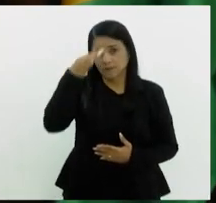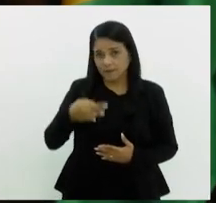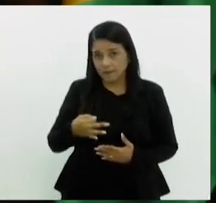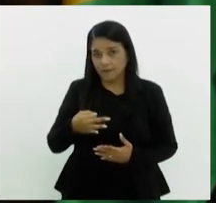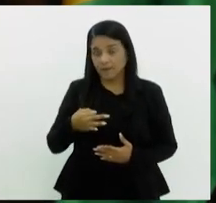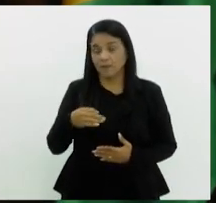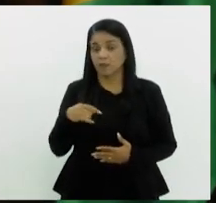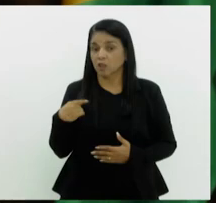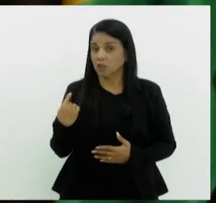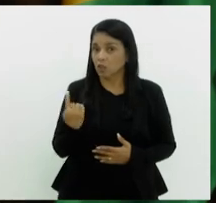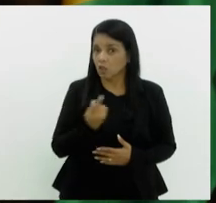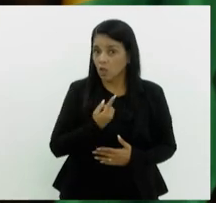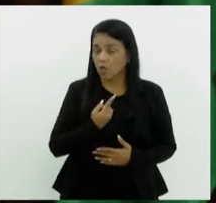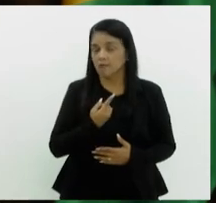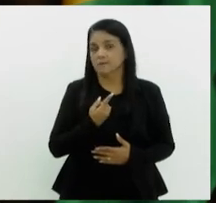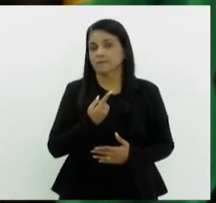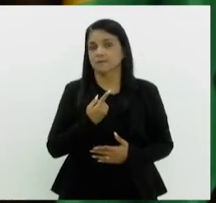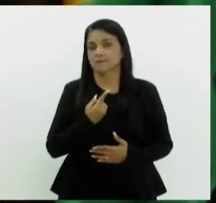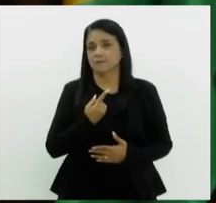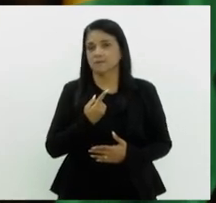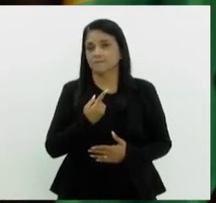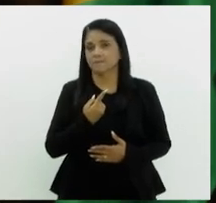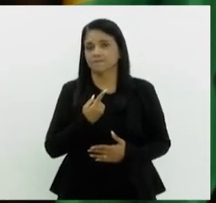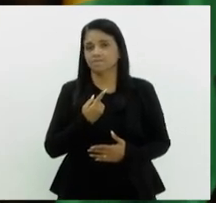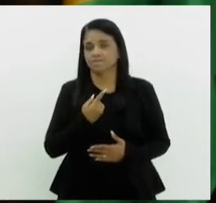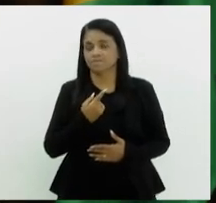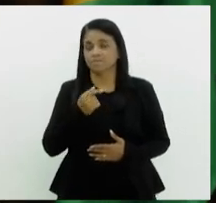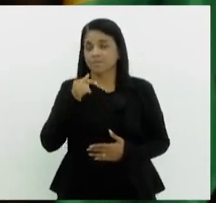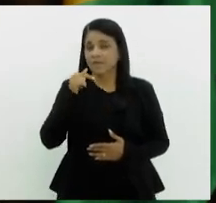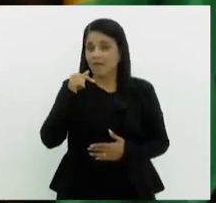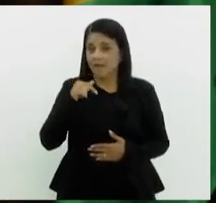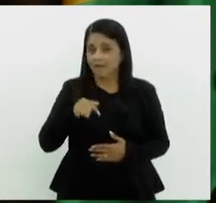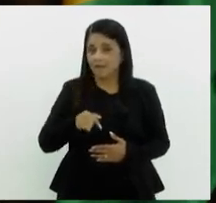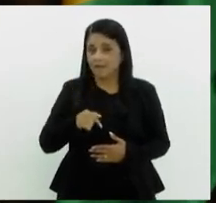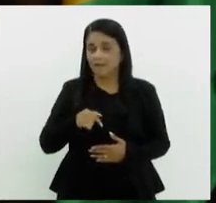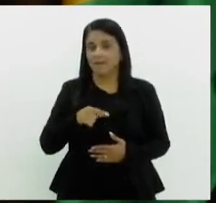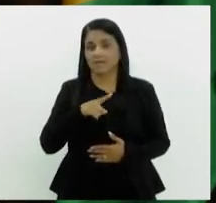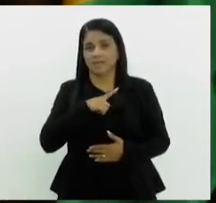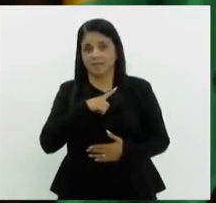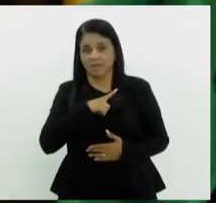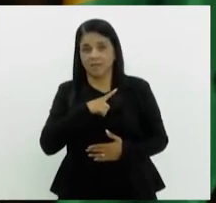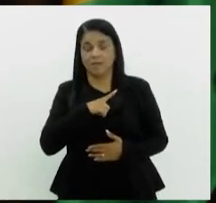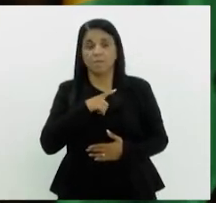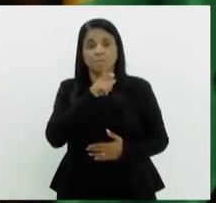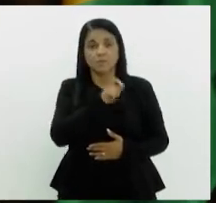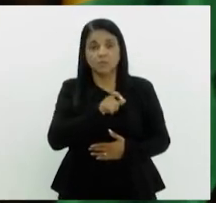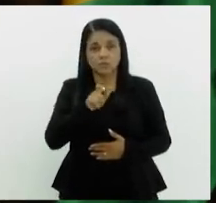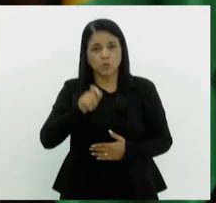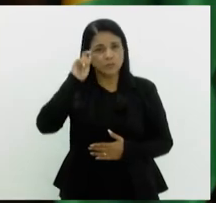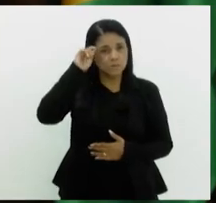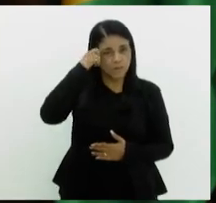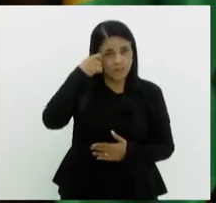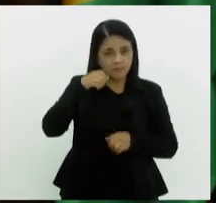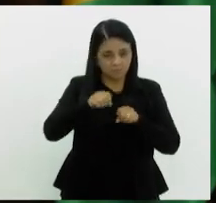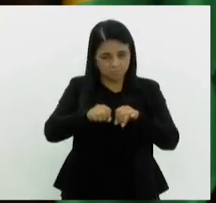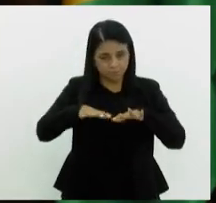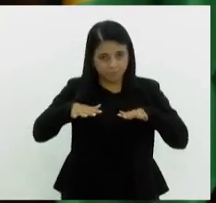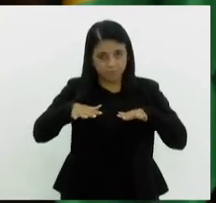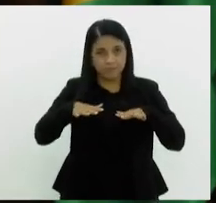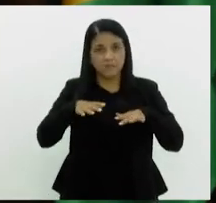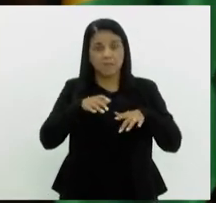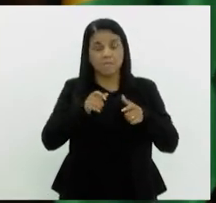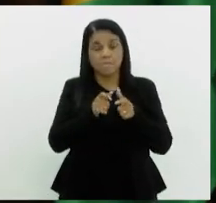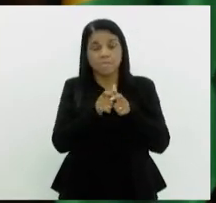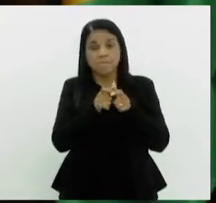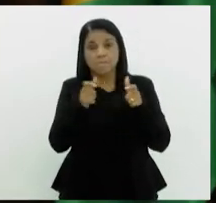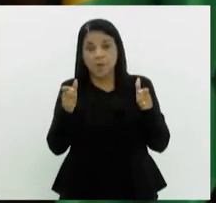por nós. E ter aqui gente preta nesse auditório, sabendo que a maioria das